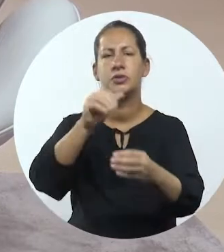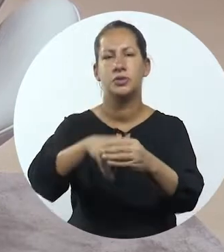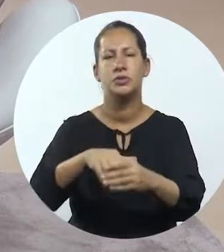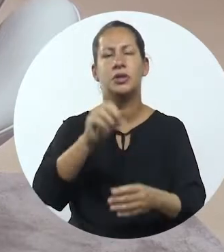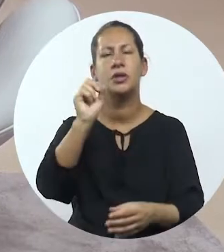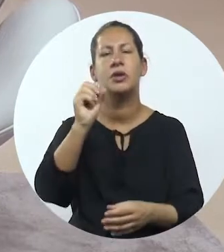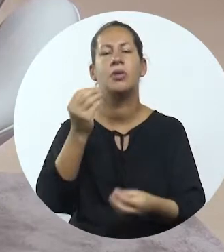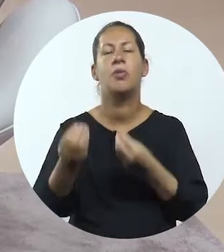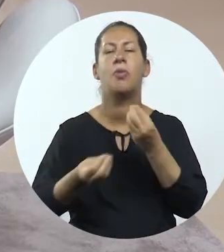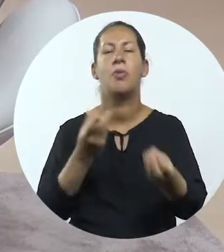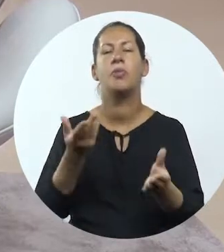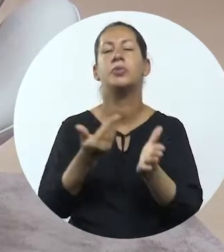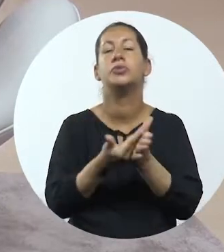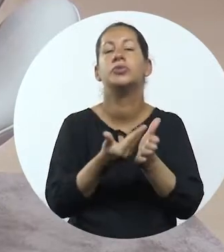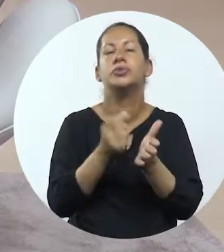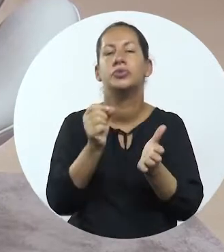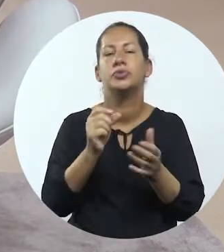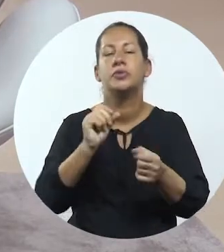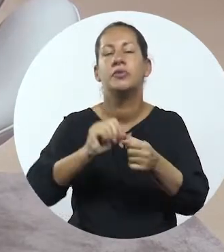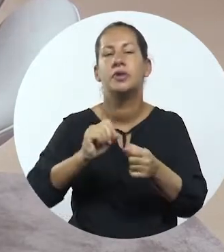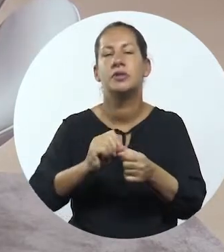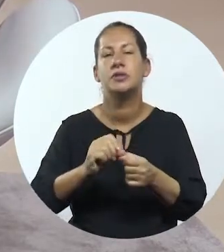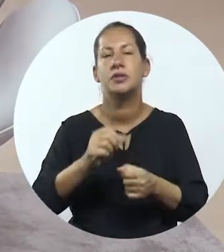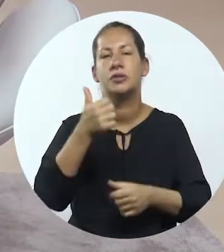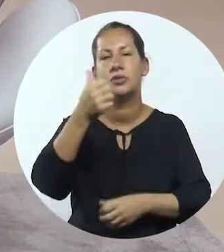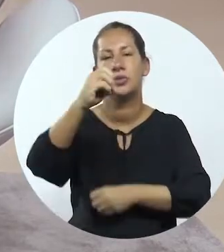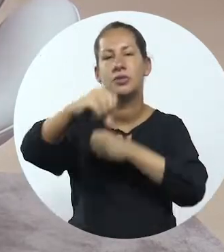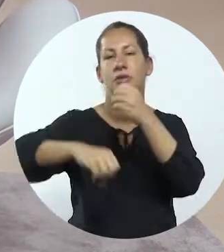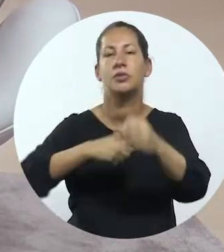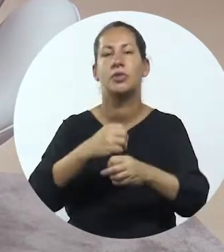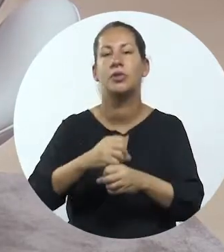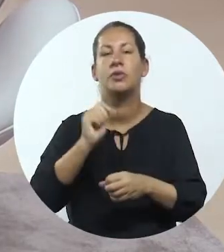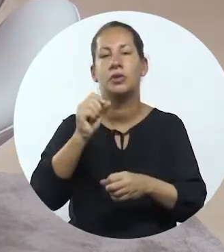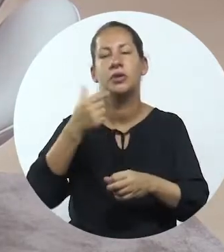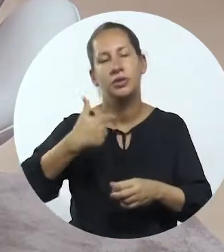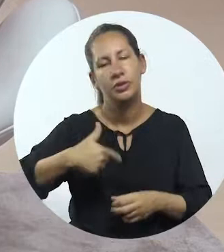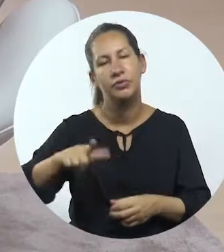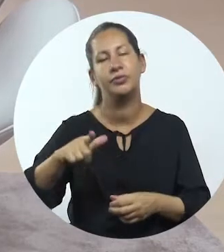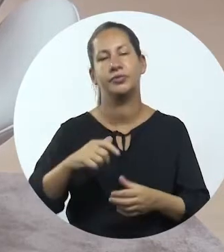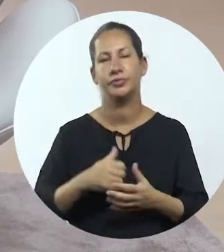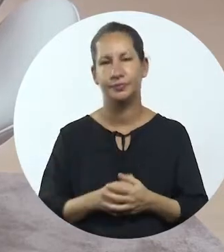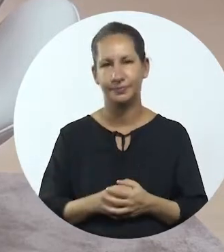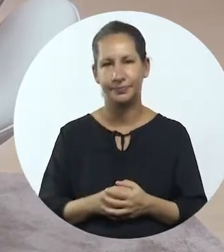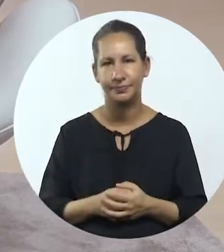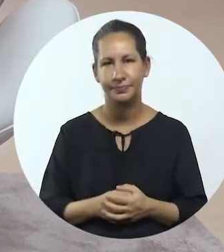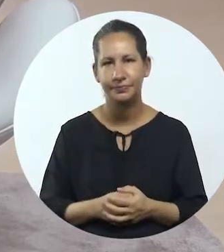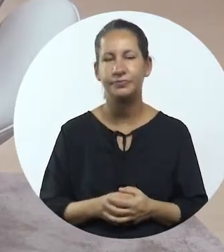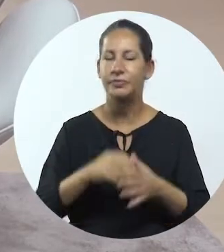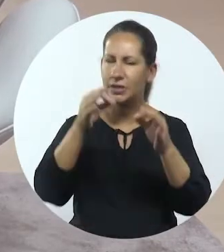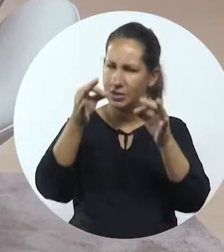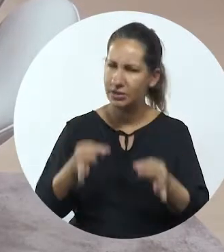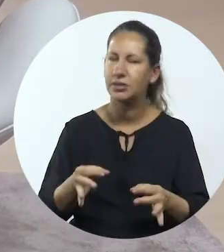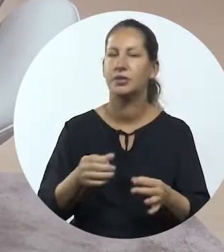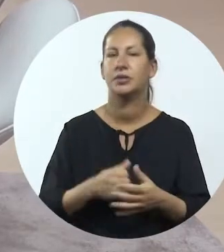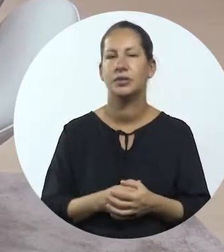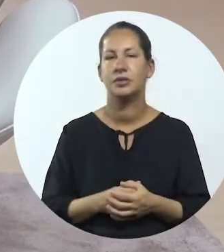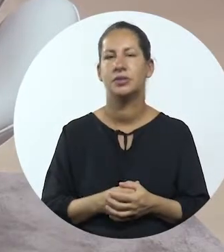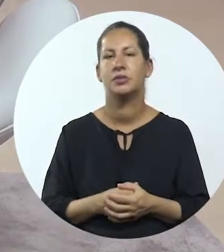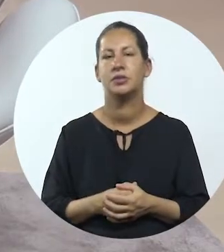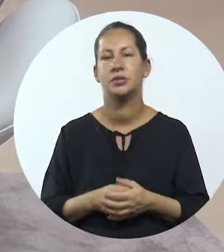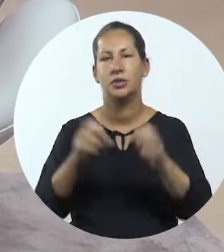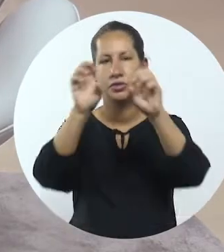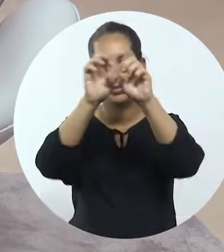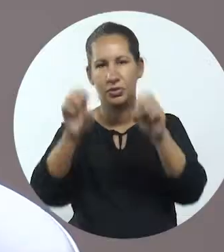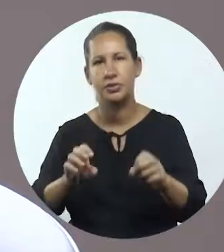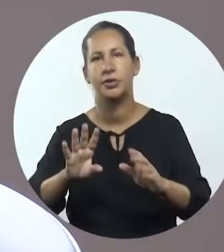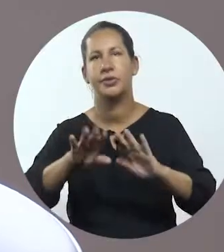Eleitoral, né? Que balanço se pode fazer das ações de 2019 e que vão render frutos em 2020? Com certeza. Depois da reestruturação